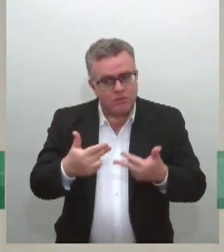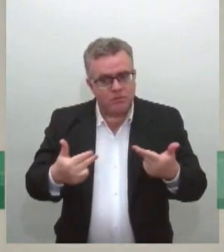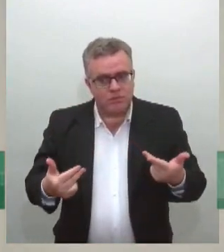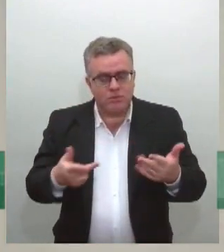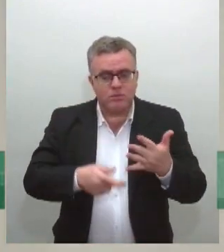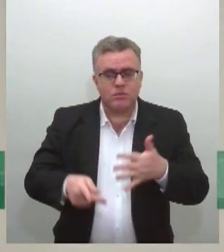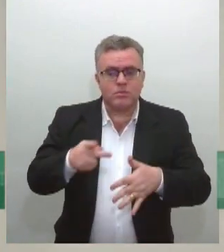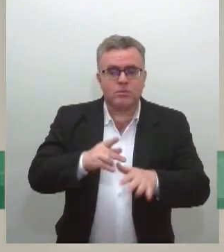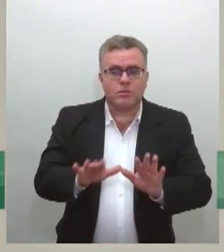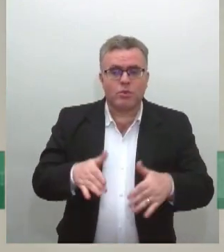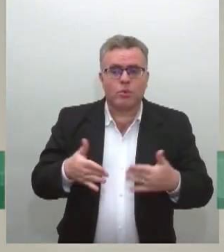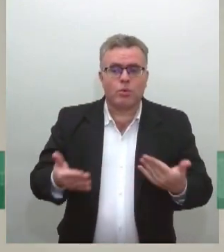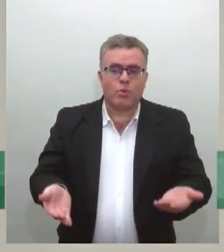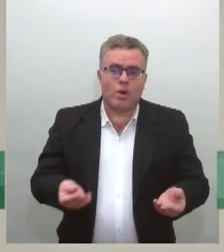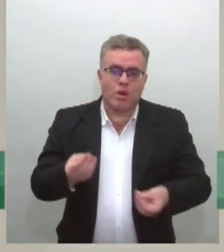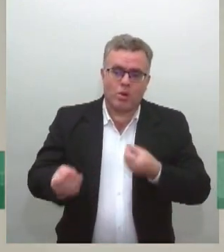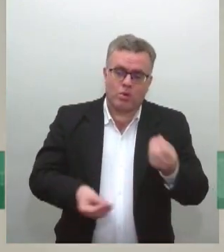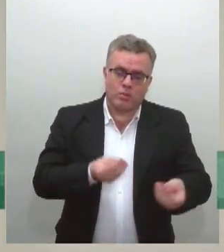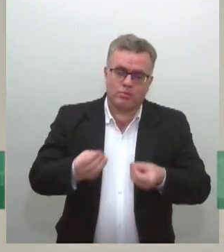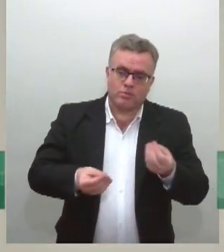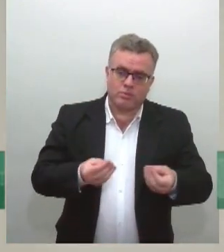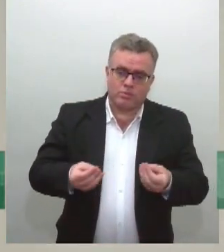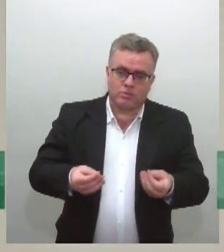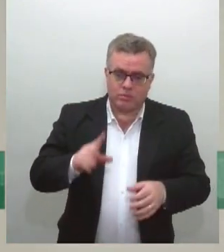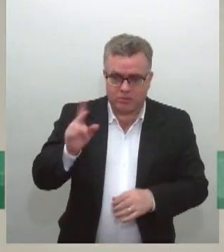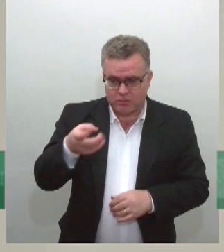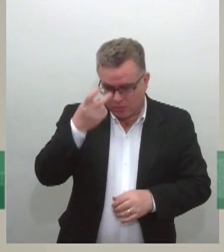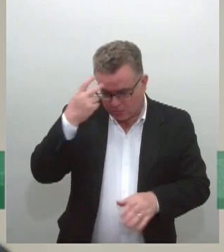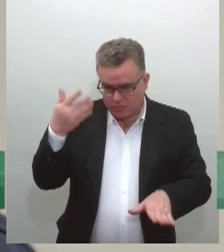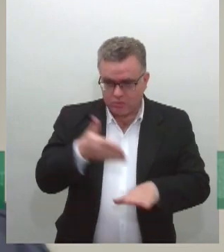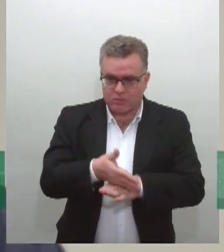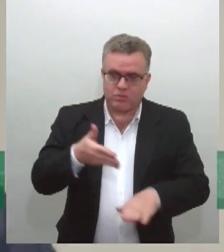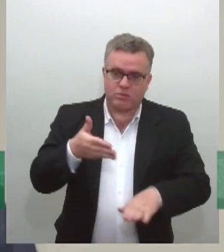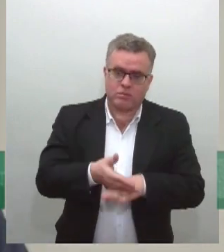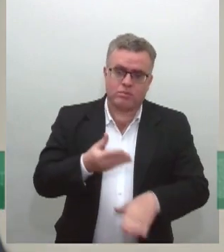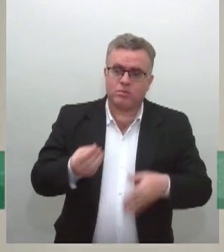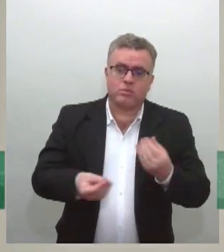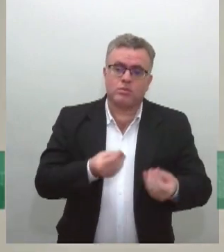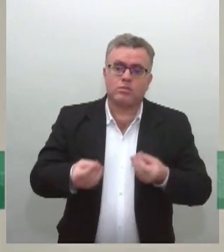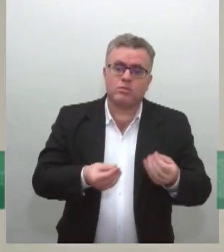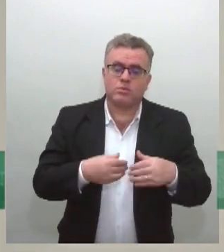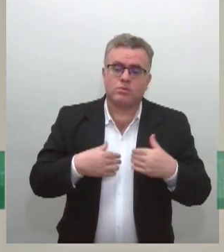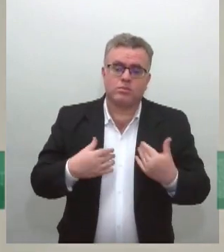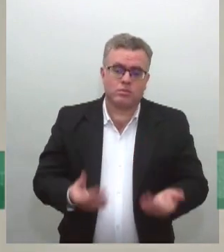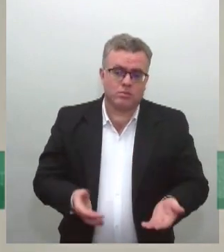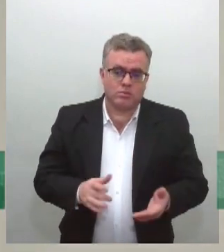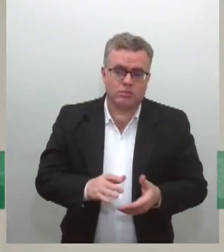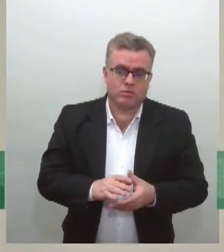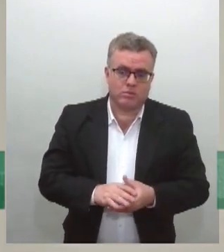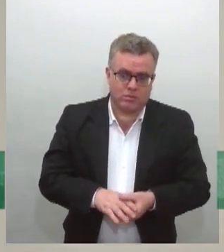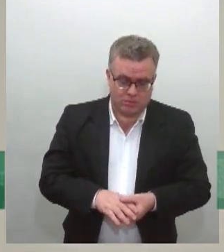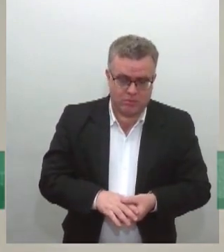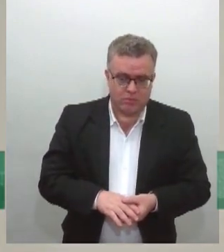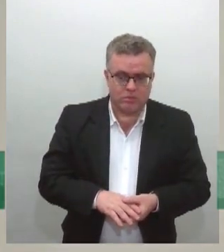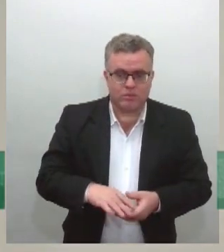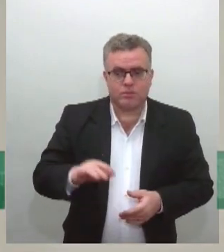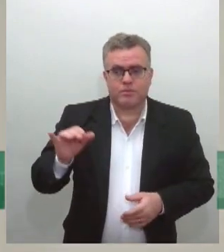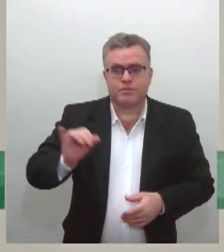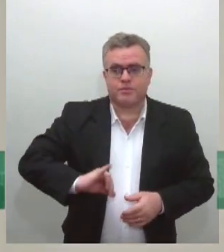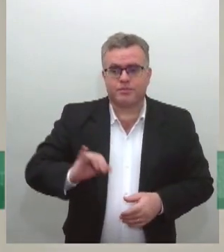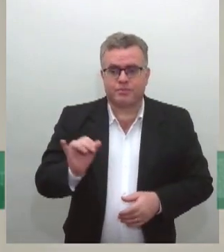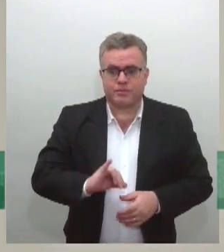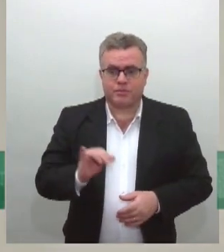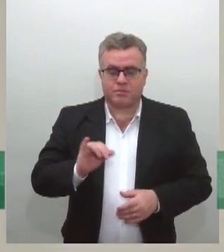cultural, em termos de acesso aos bens culturais. Então, foi muito importante essa coincidência